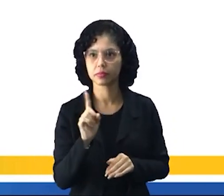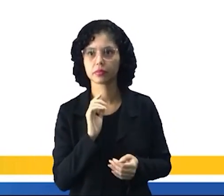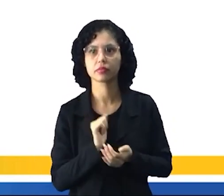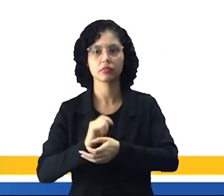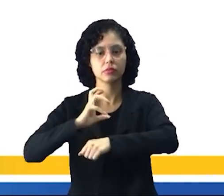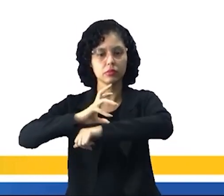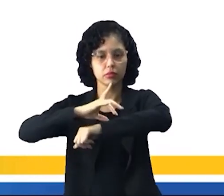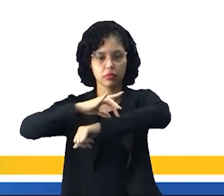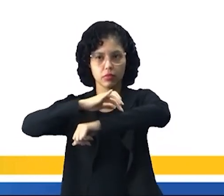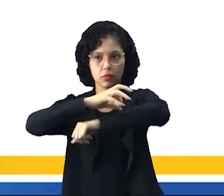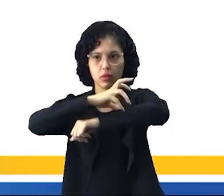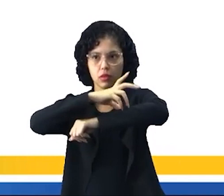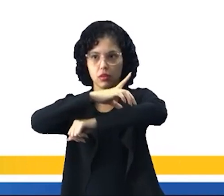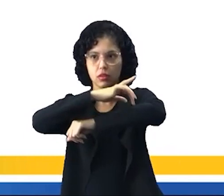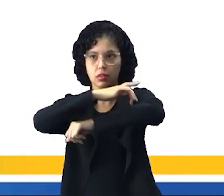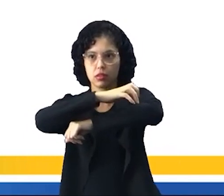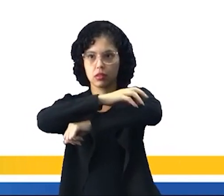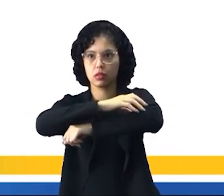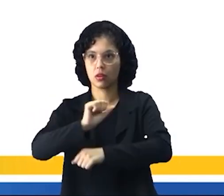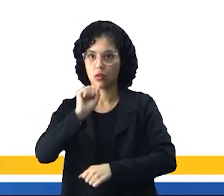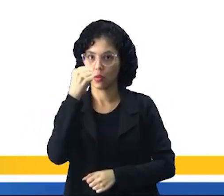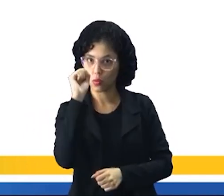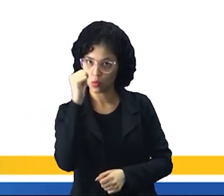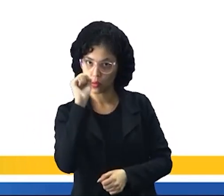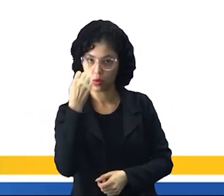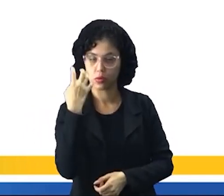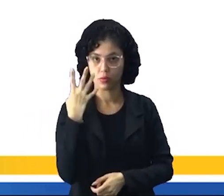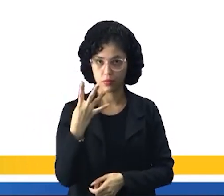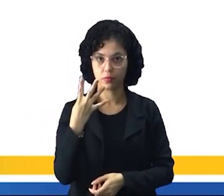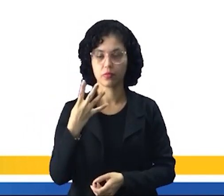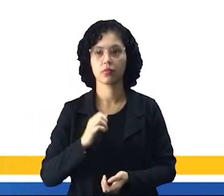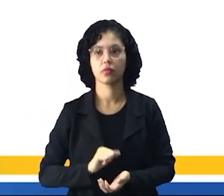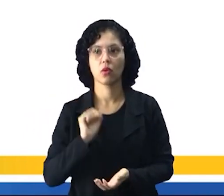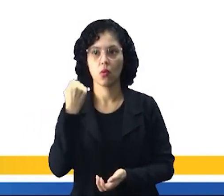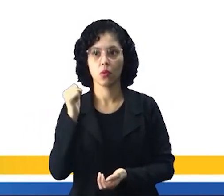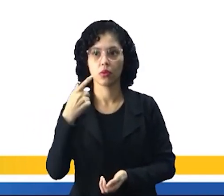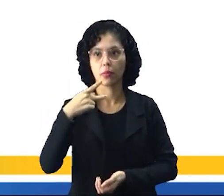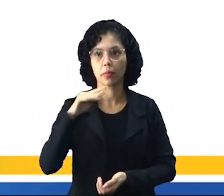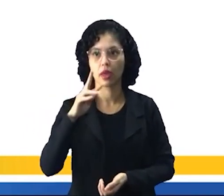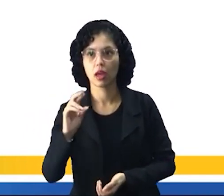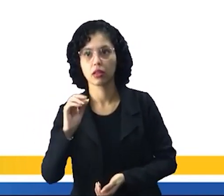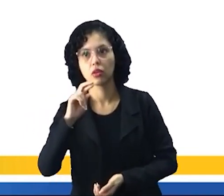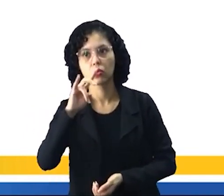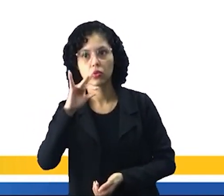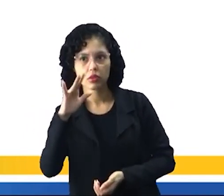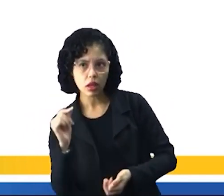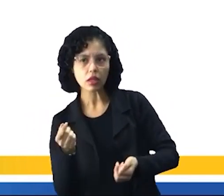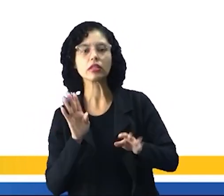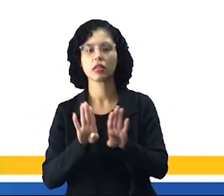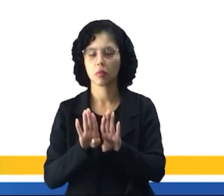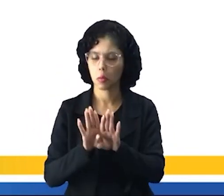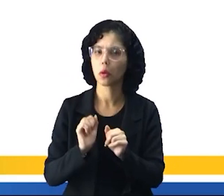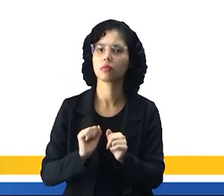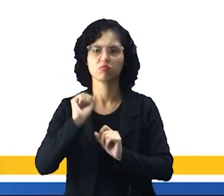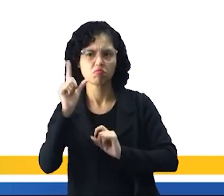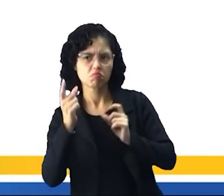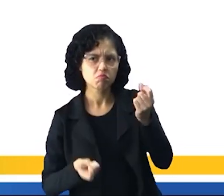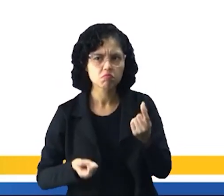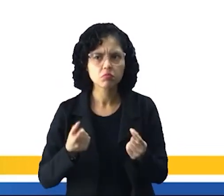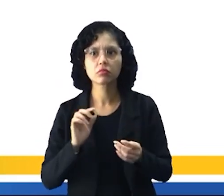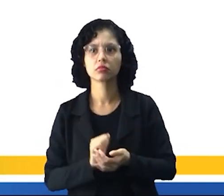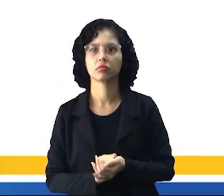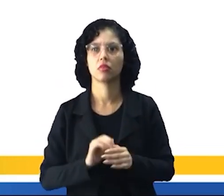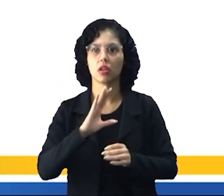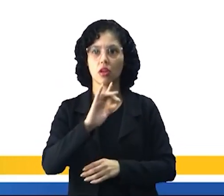vamos ter aracnídea, que já são as aranhas com 8 pares de pata. Nós temos os crustáceos, que pode ter uma variação dos pares de pata.